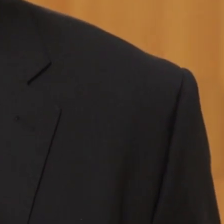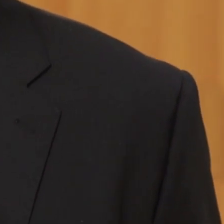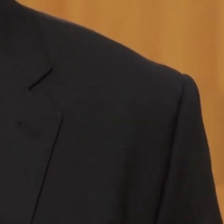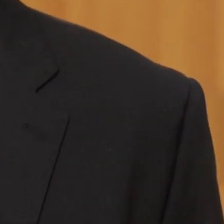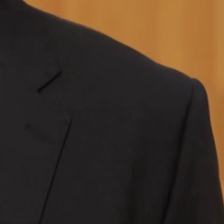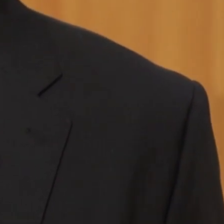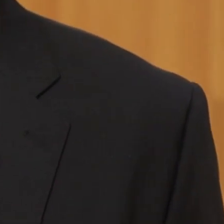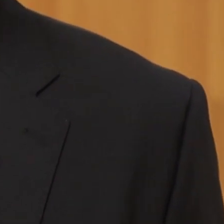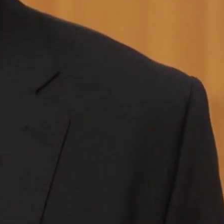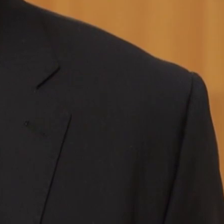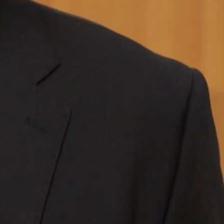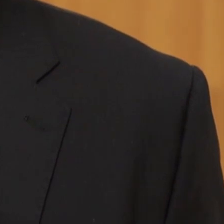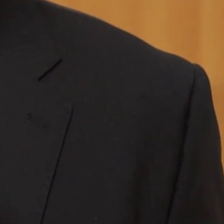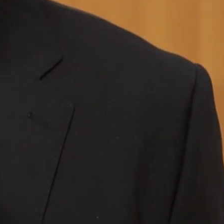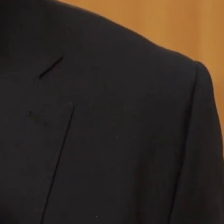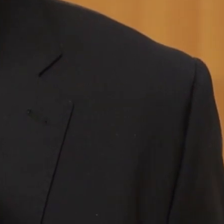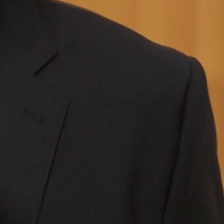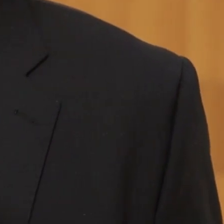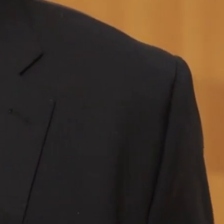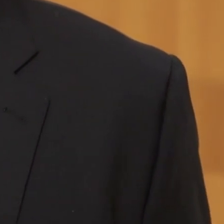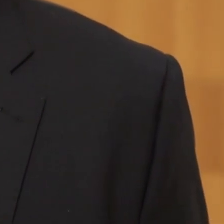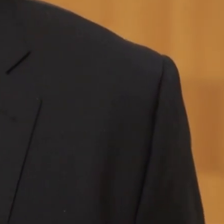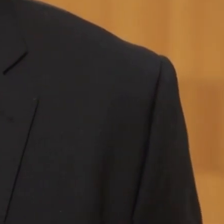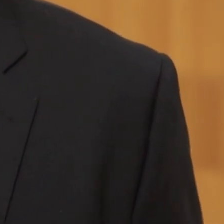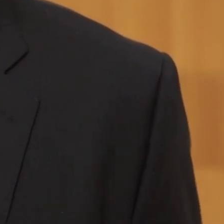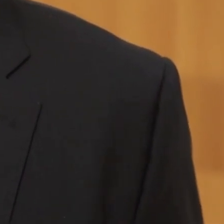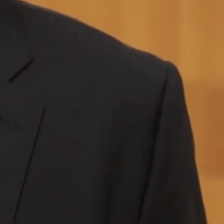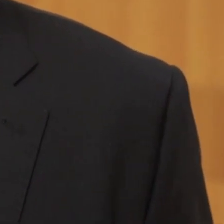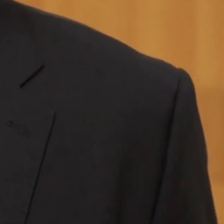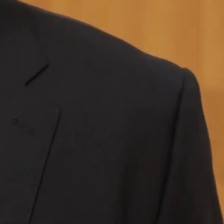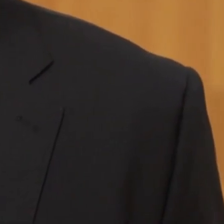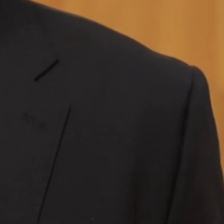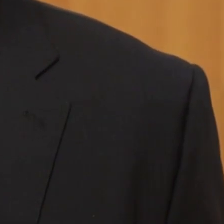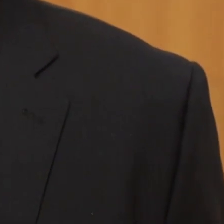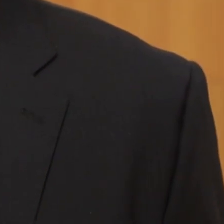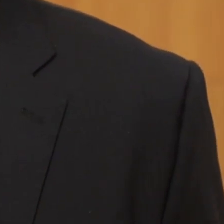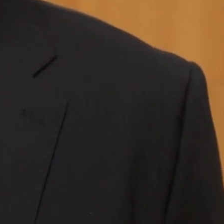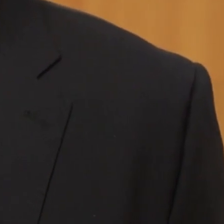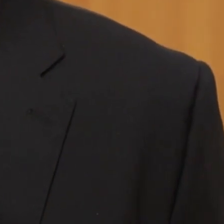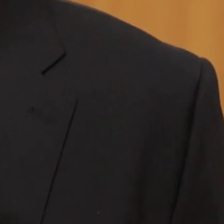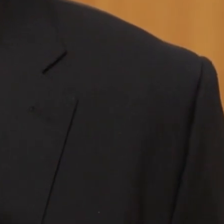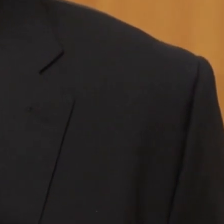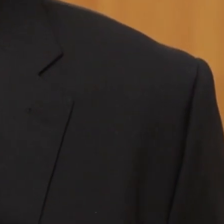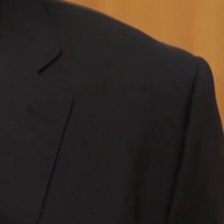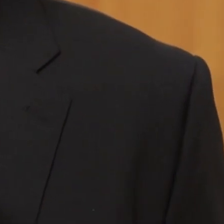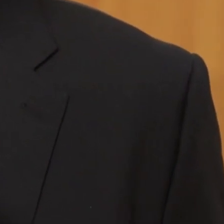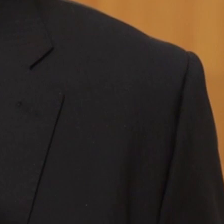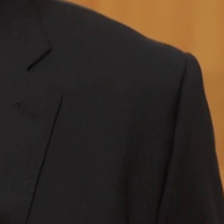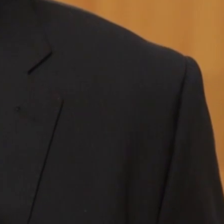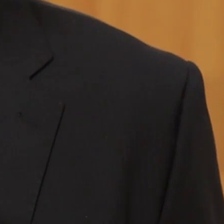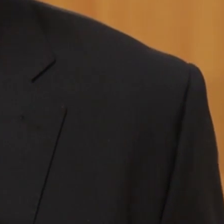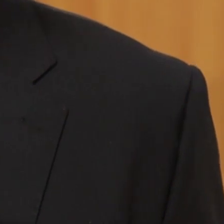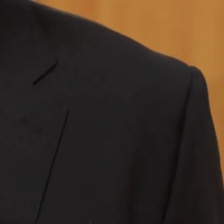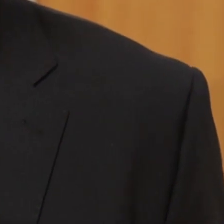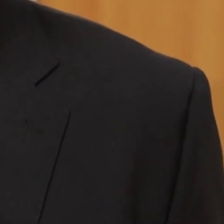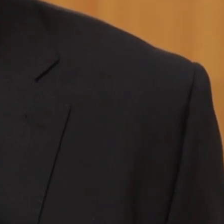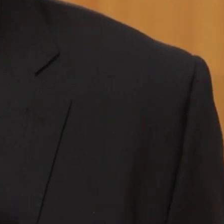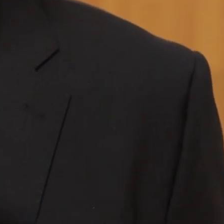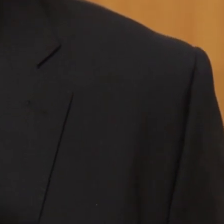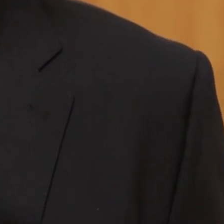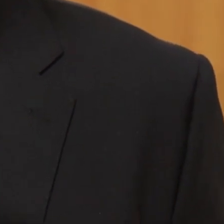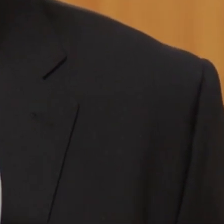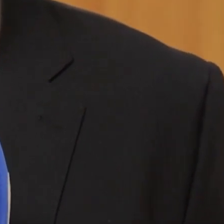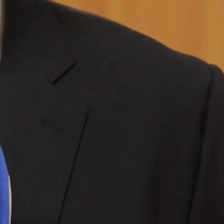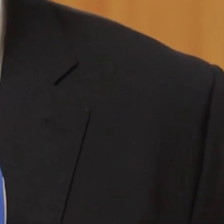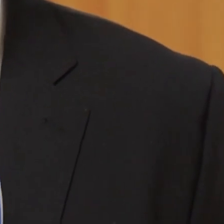Judiciário, através, evidentemente, da Defensoria Pública, da Advocacia, pactuar com os credores